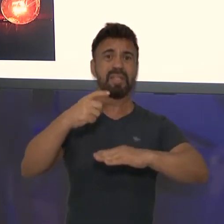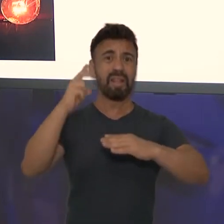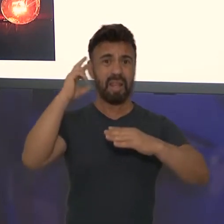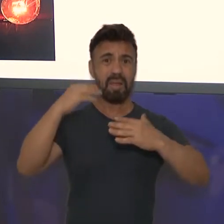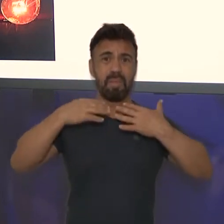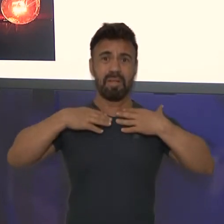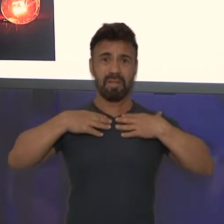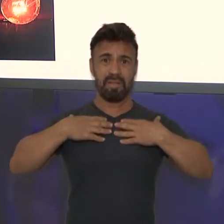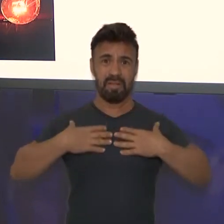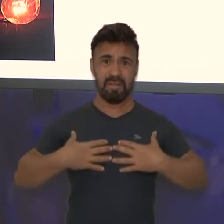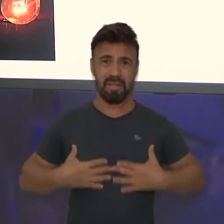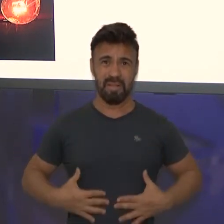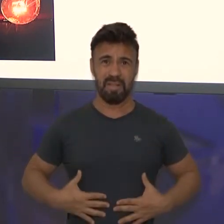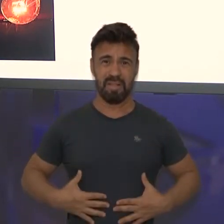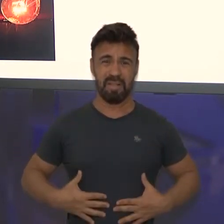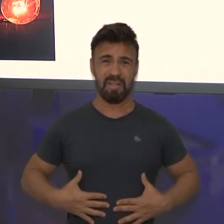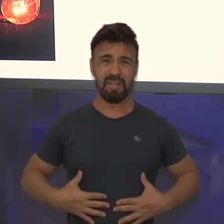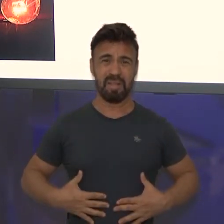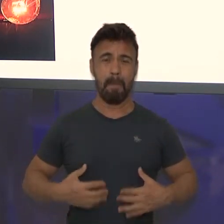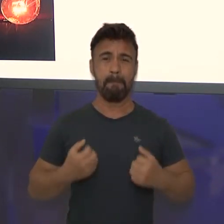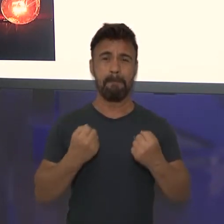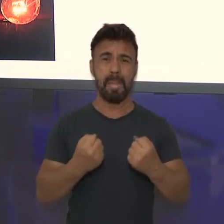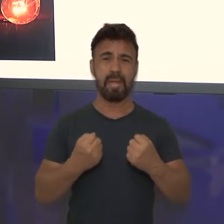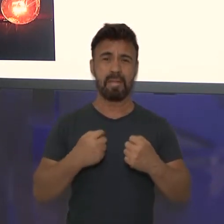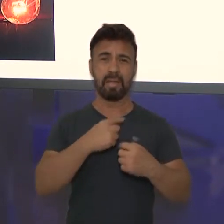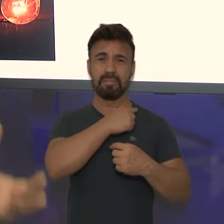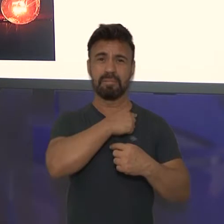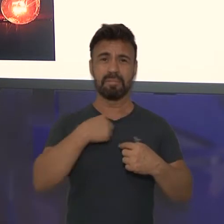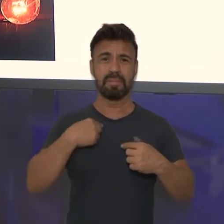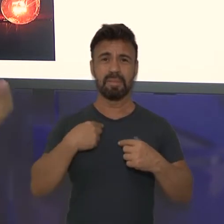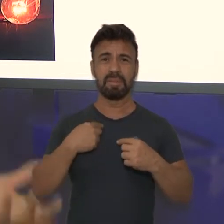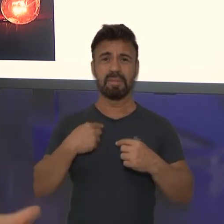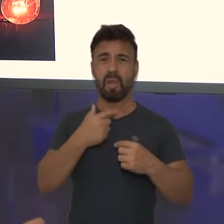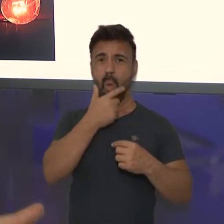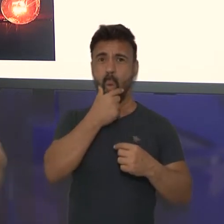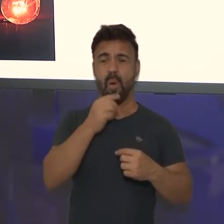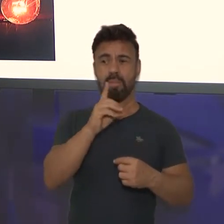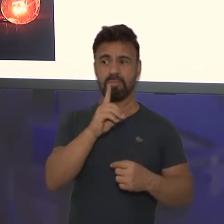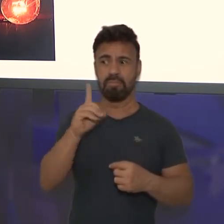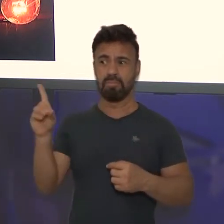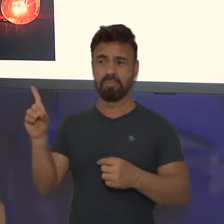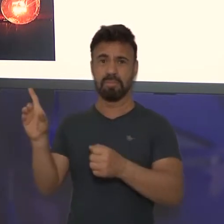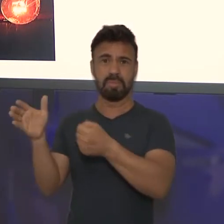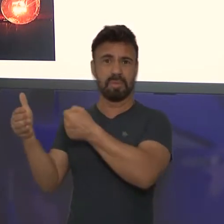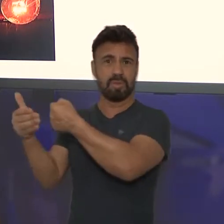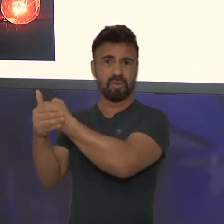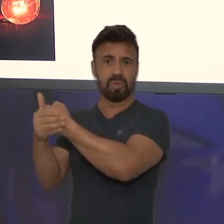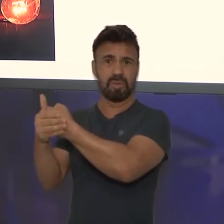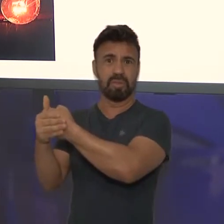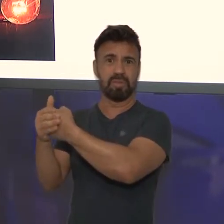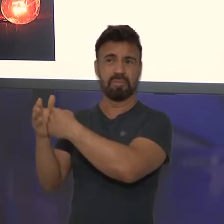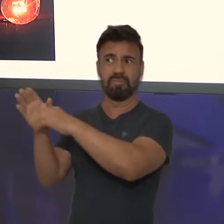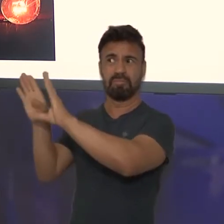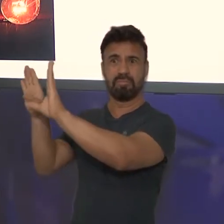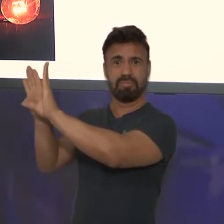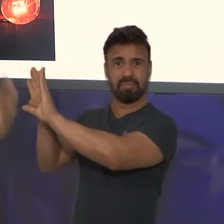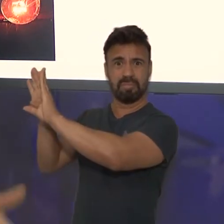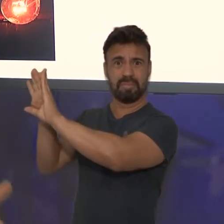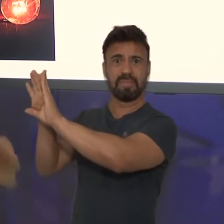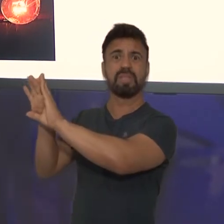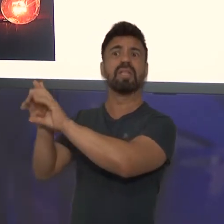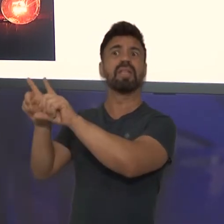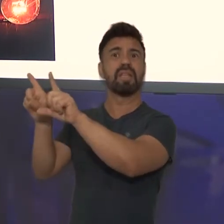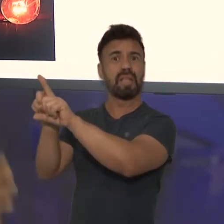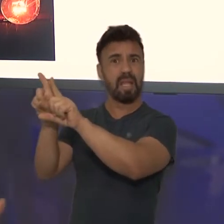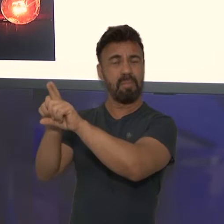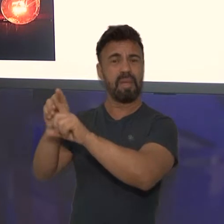colete de chumbo, né? E ele também se dirige para uma sala restrita, toda isolada, também tem chumbo